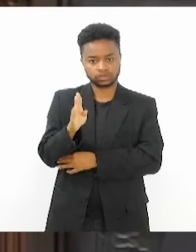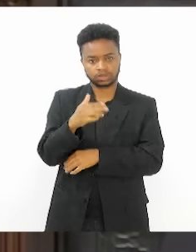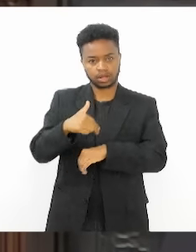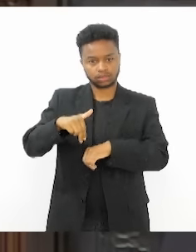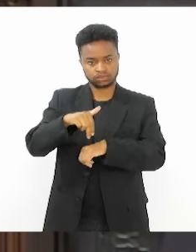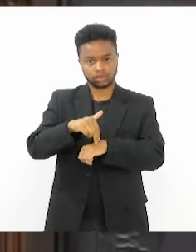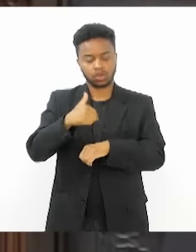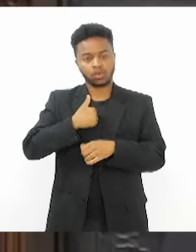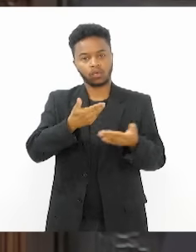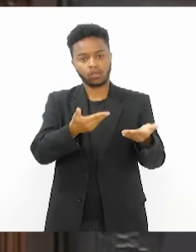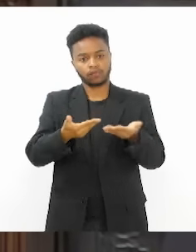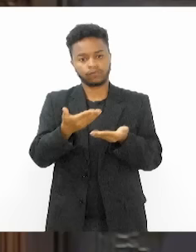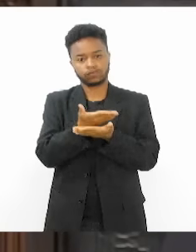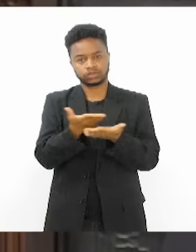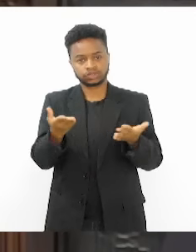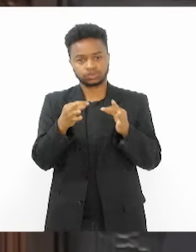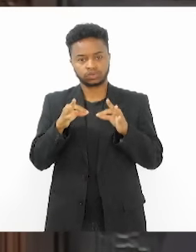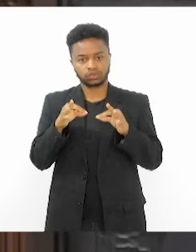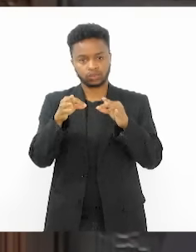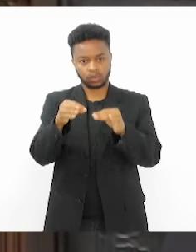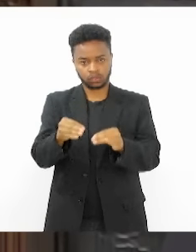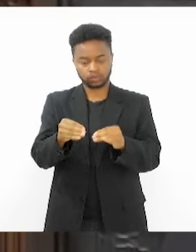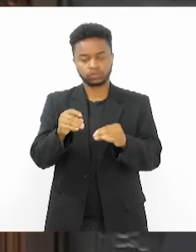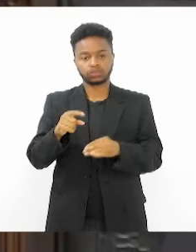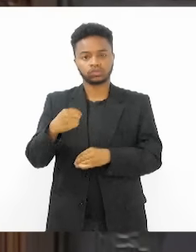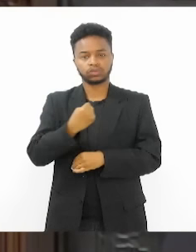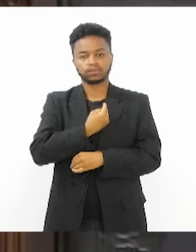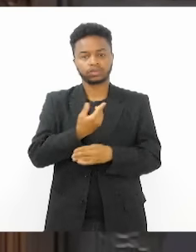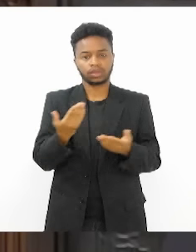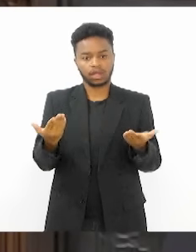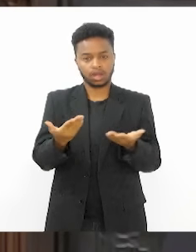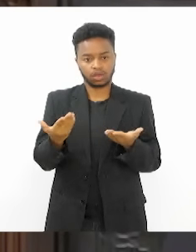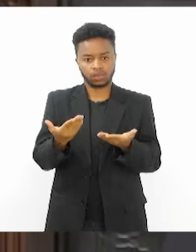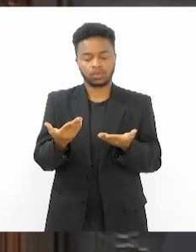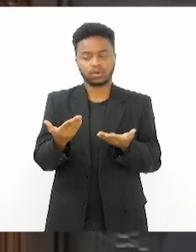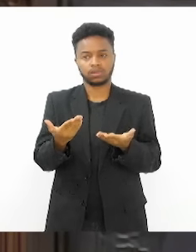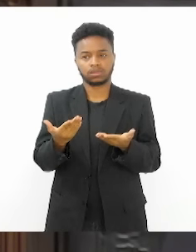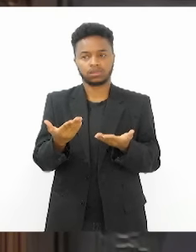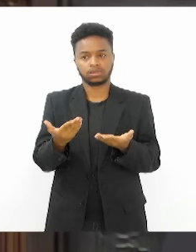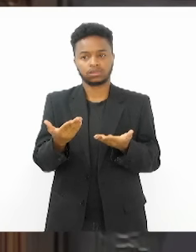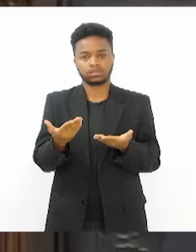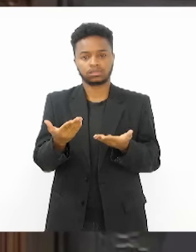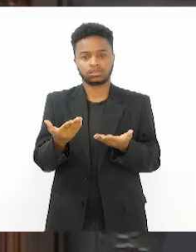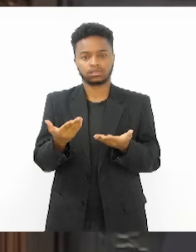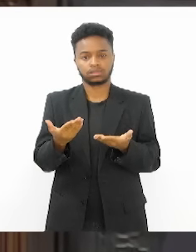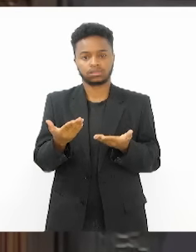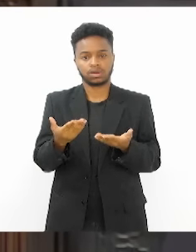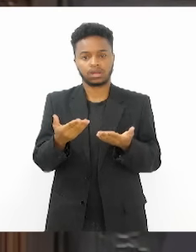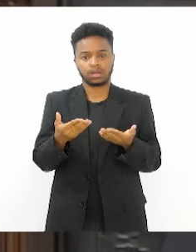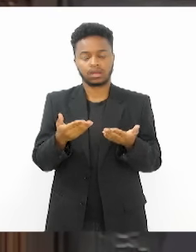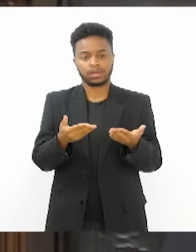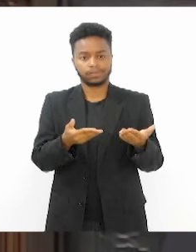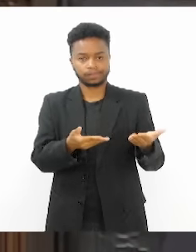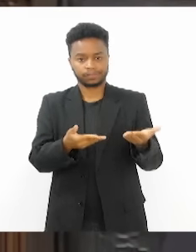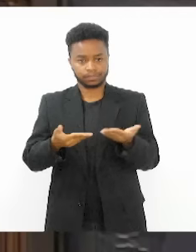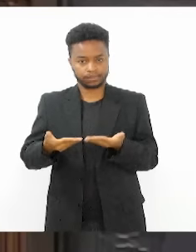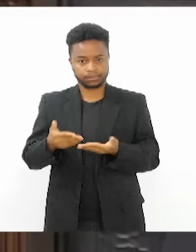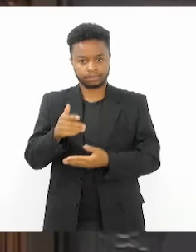agora para que pudéssemos receber alguém que está aqui entre